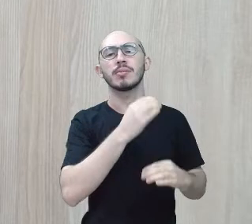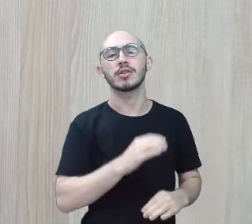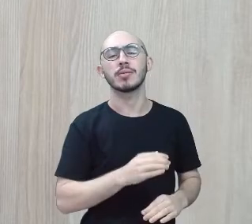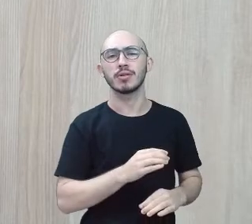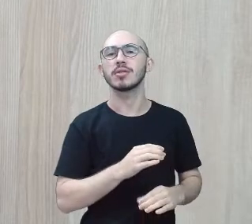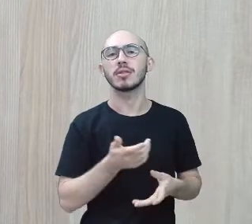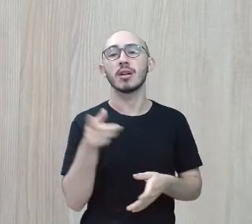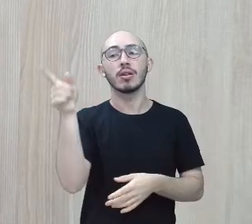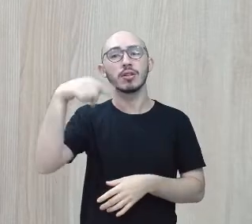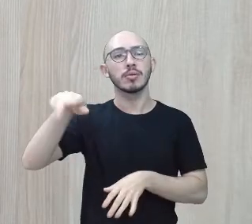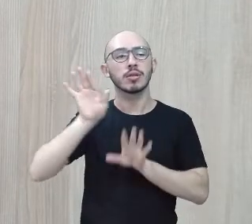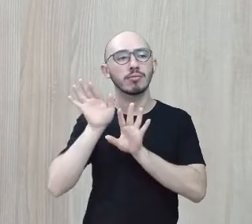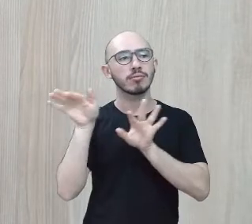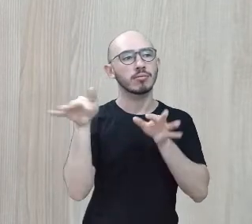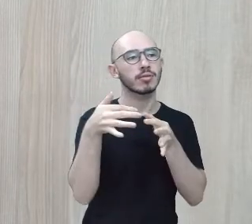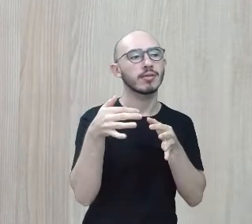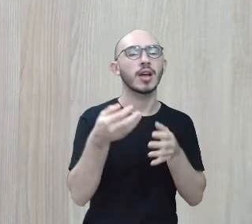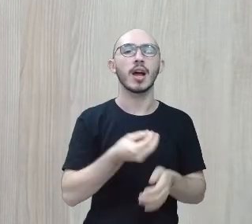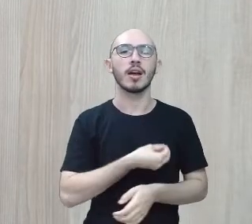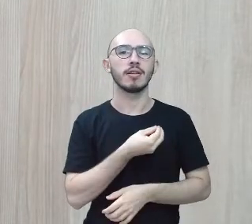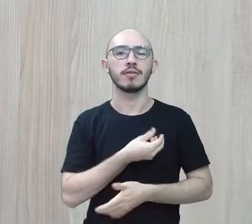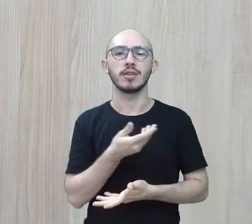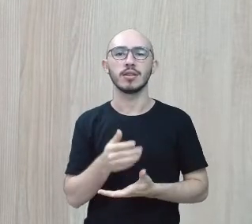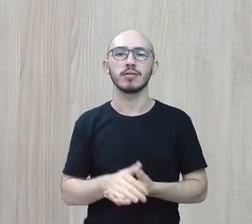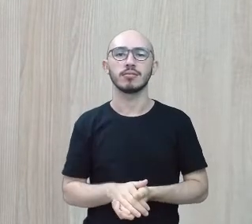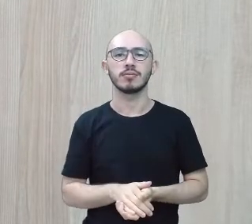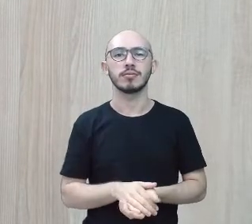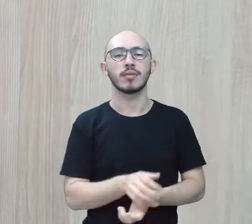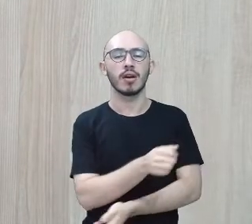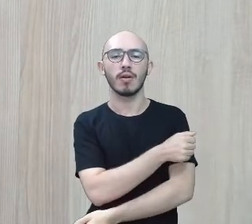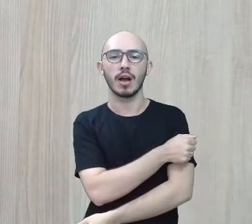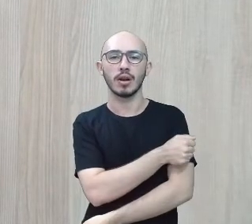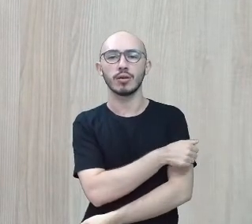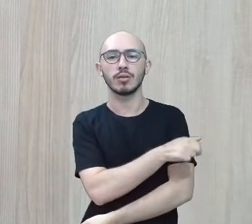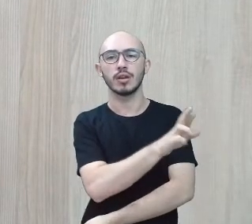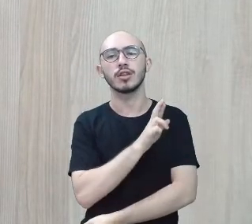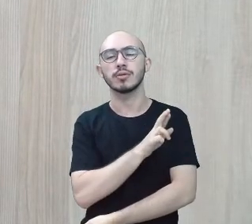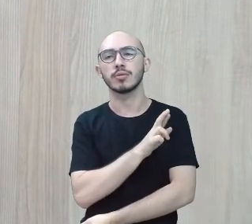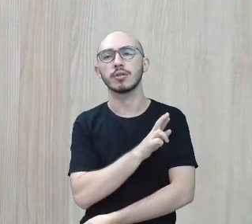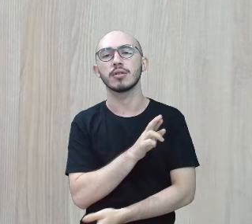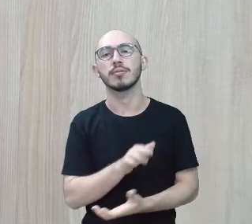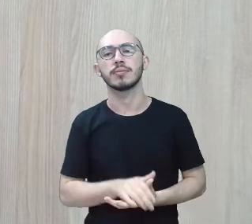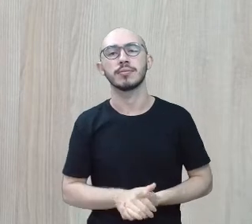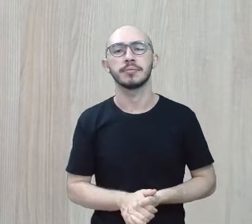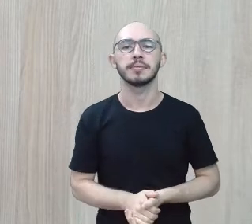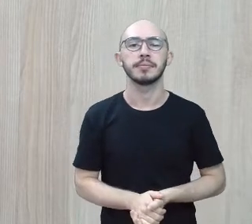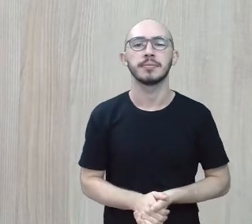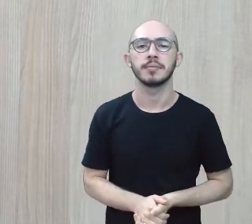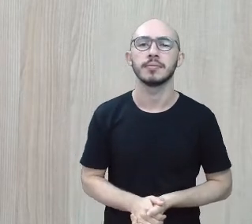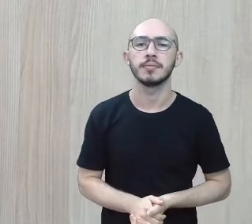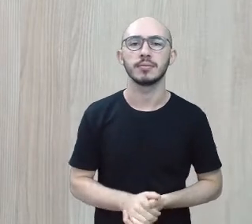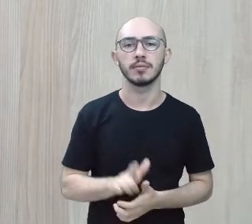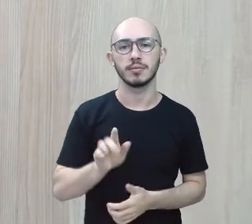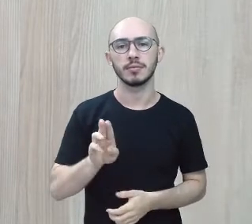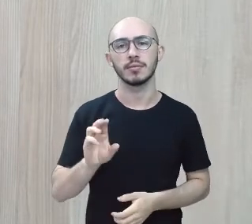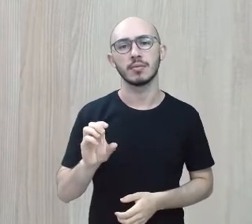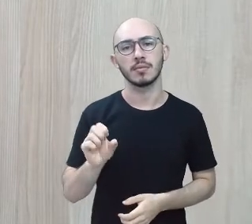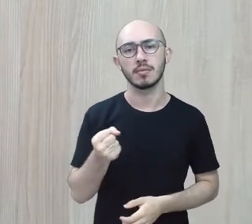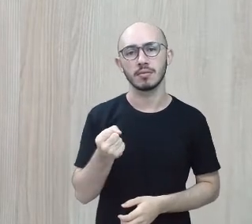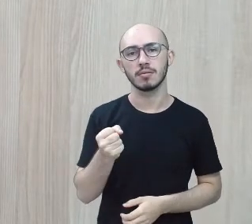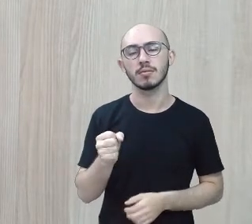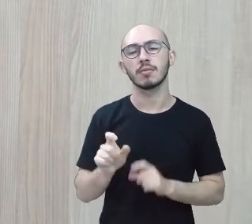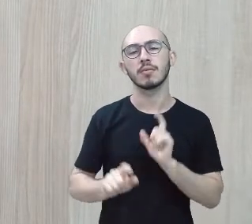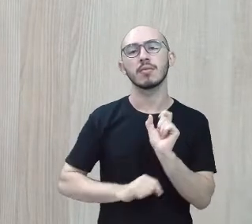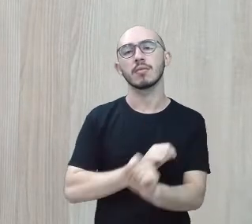E aí o Everton disse assim, não foi o Everton, deixa eu ver aqui quem foi que falou. Foi o Lucas. Ele